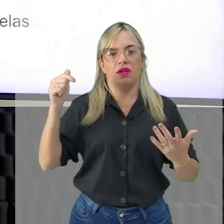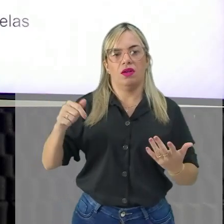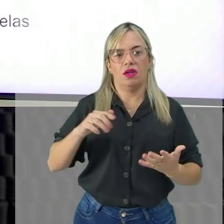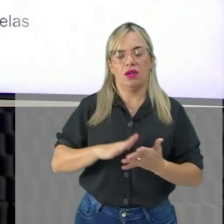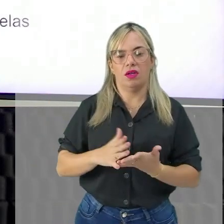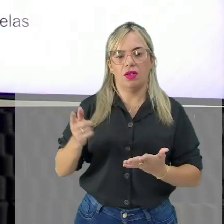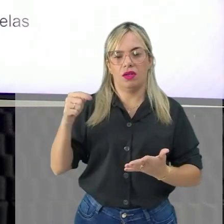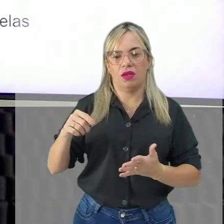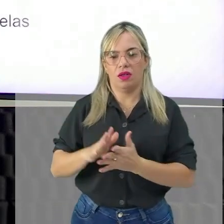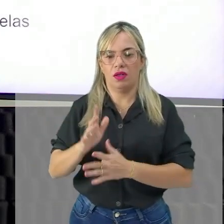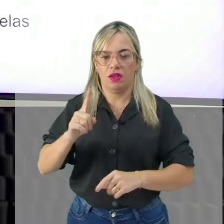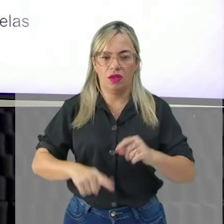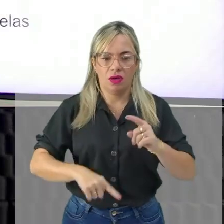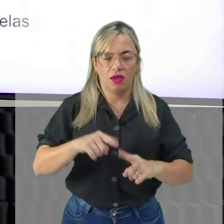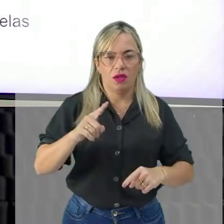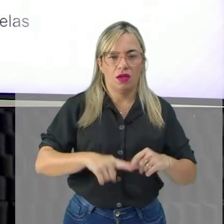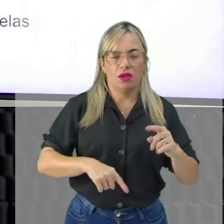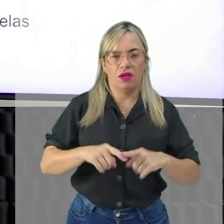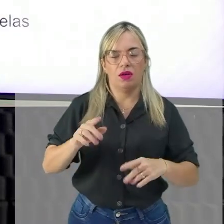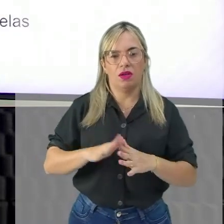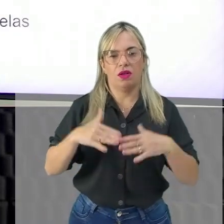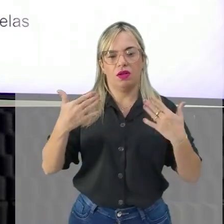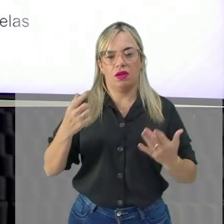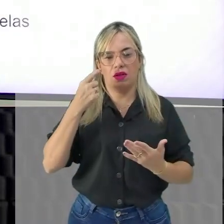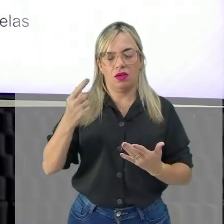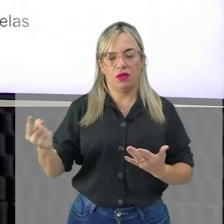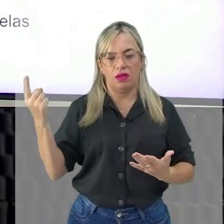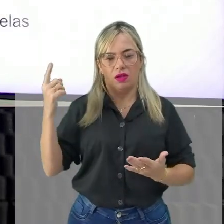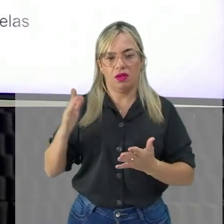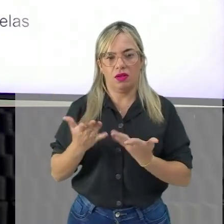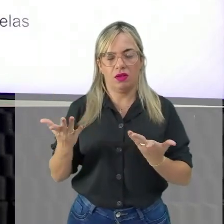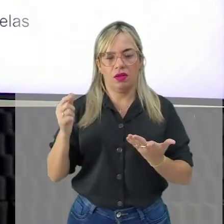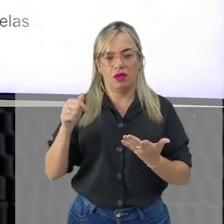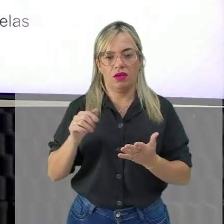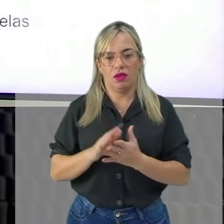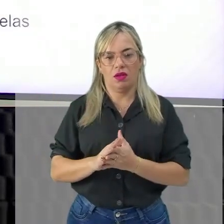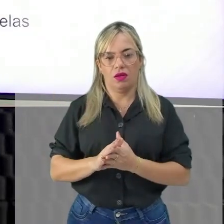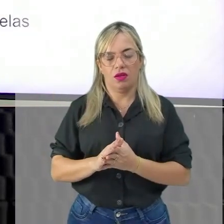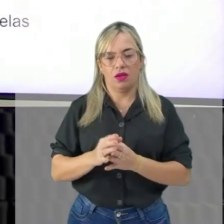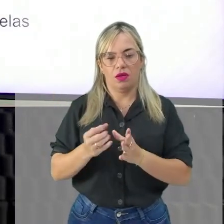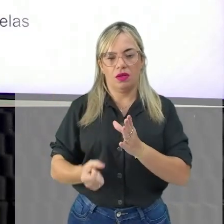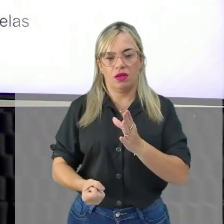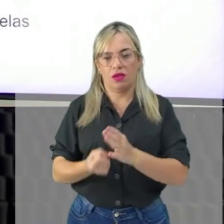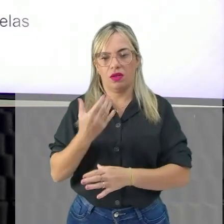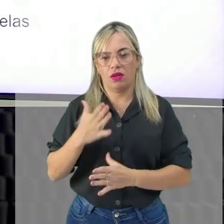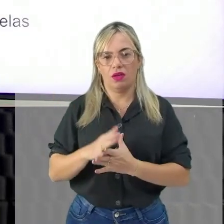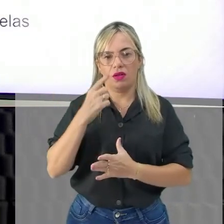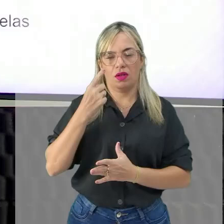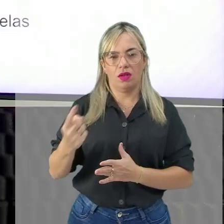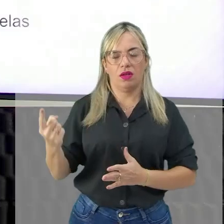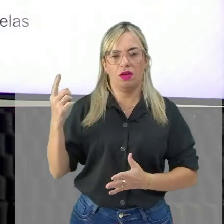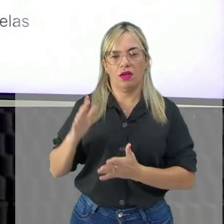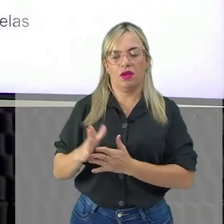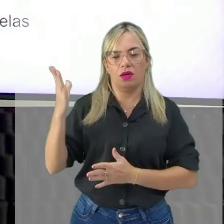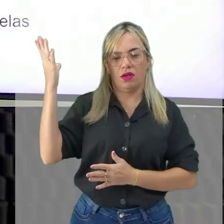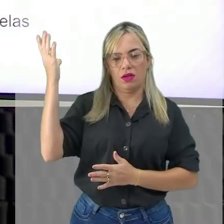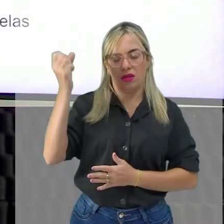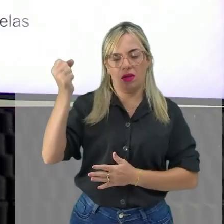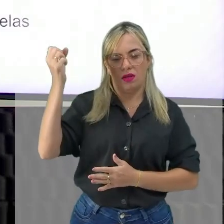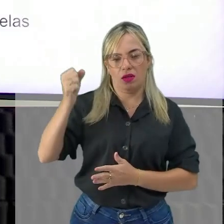de produtos no caso até coincidentemente derivado do leite, né, que também vem